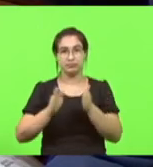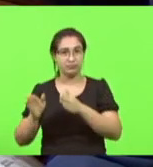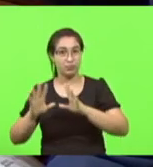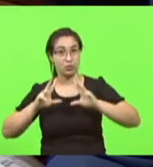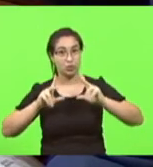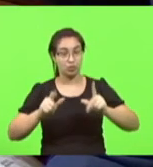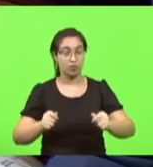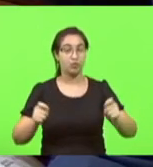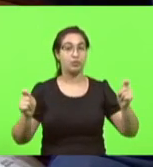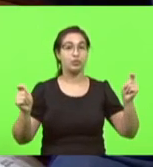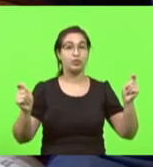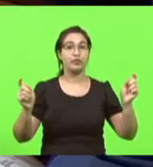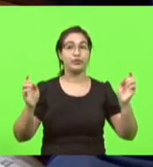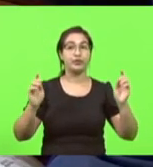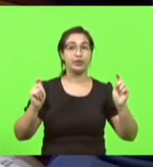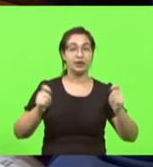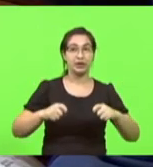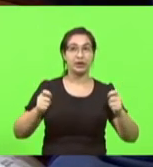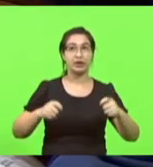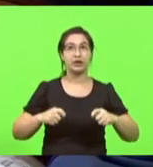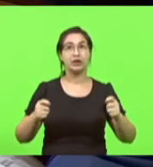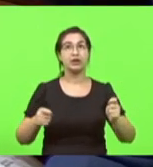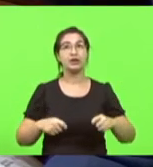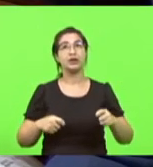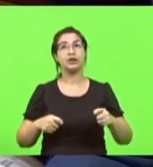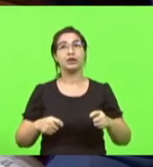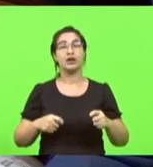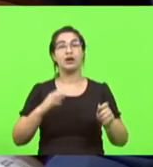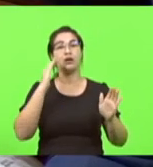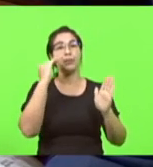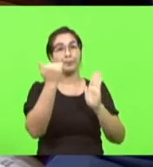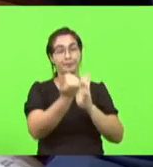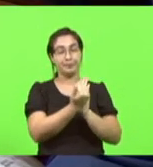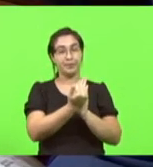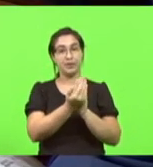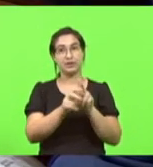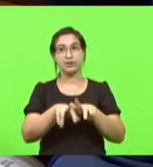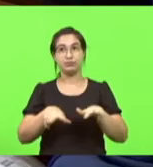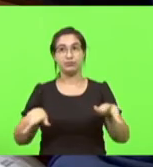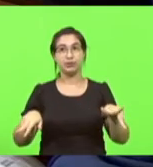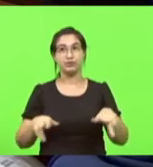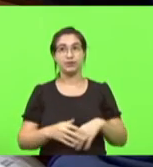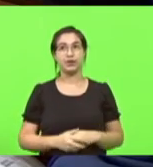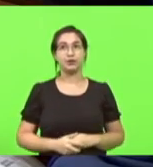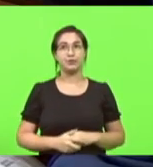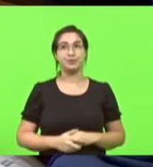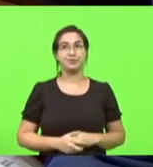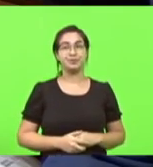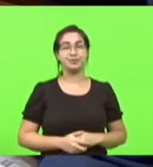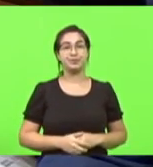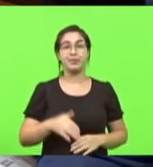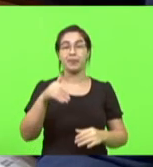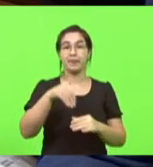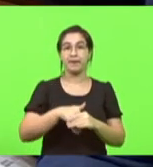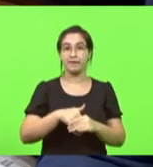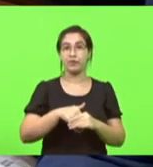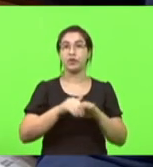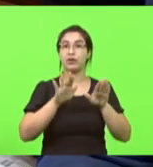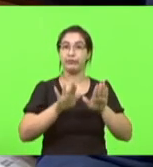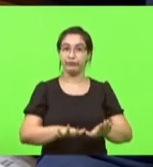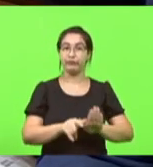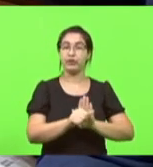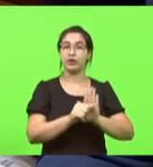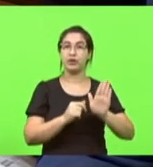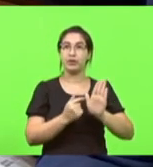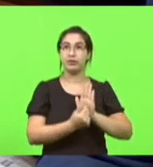também fazer com que aquelas aprovadas por aqui sejam cumpridas. Eu quero pedir, votar não, manter o veto,